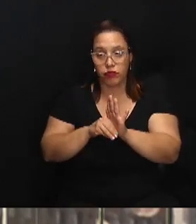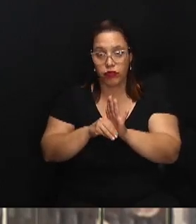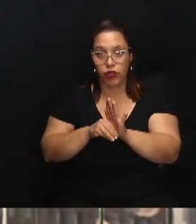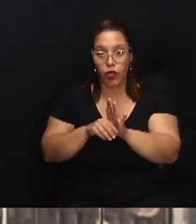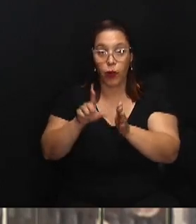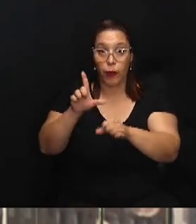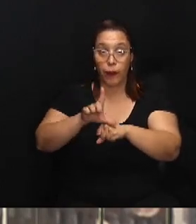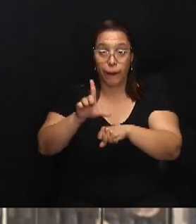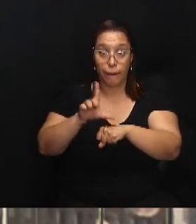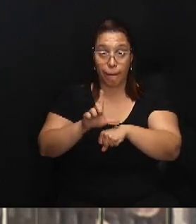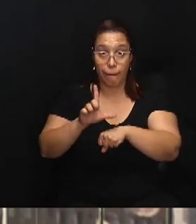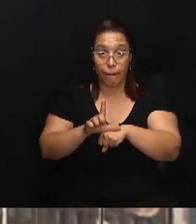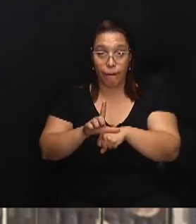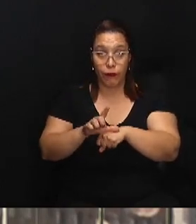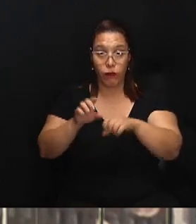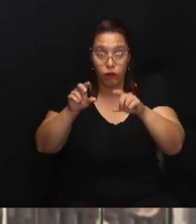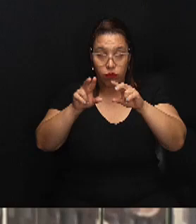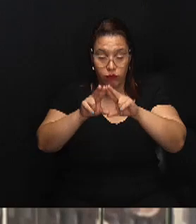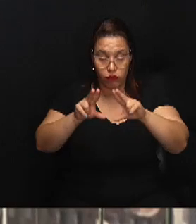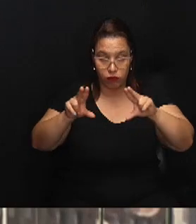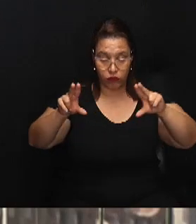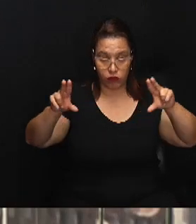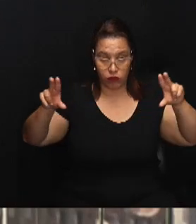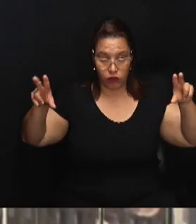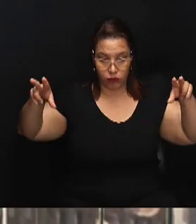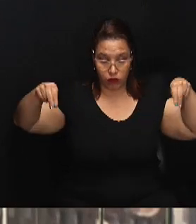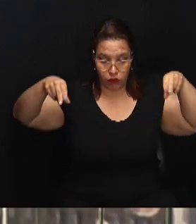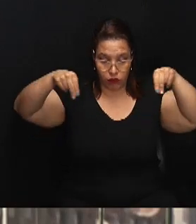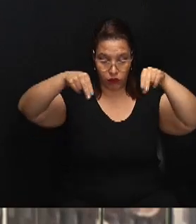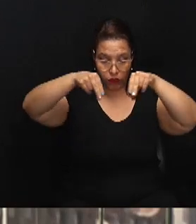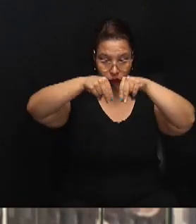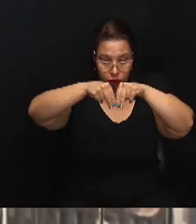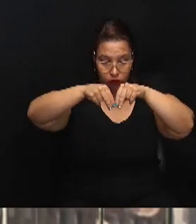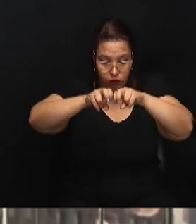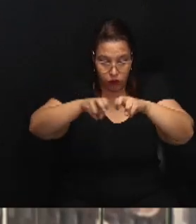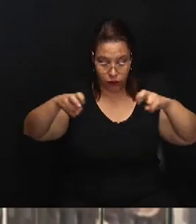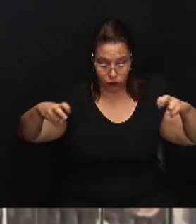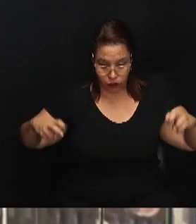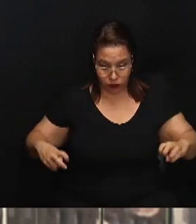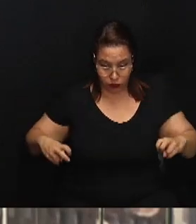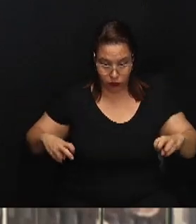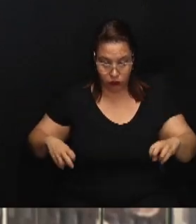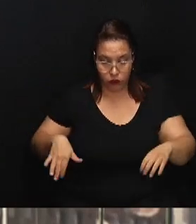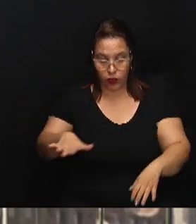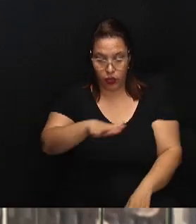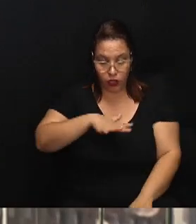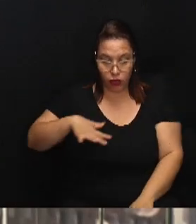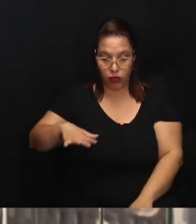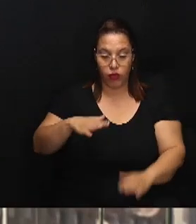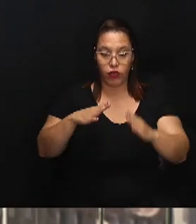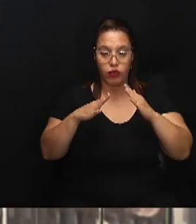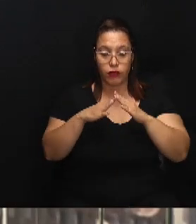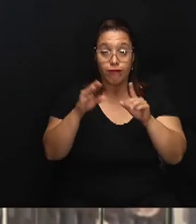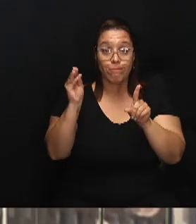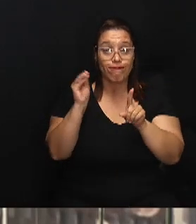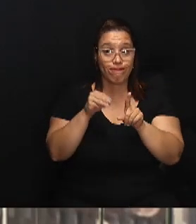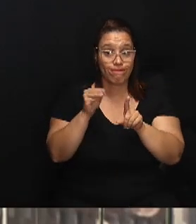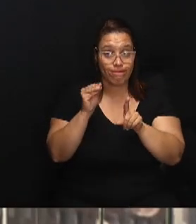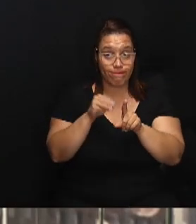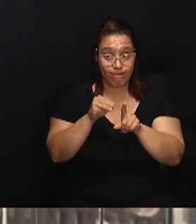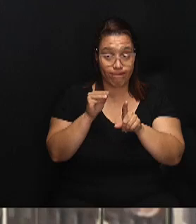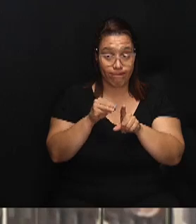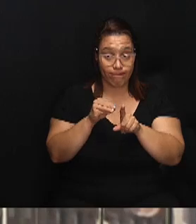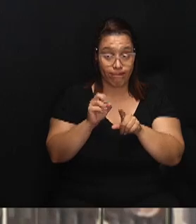loja, parte em varal e o restante em mesas. Então, se você mora nessa região, está em uma situação de